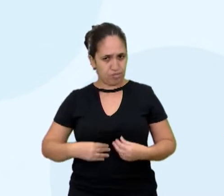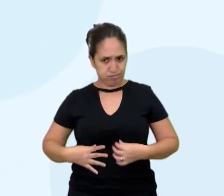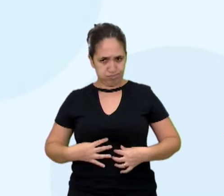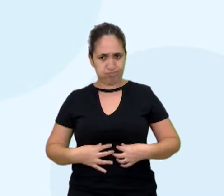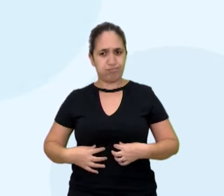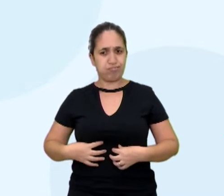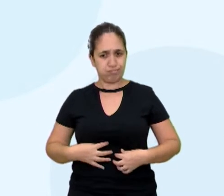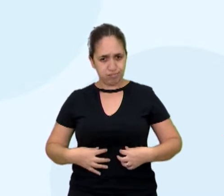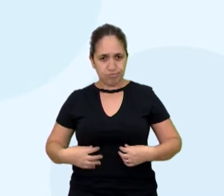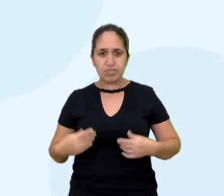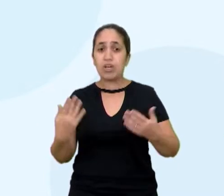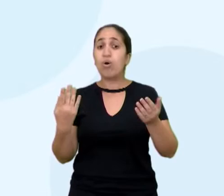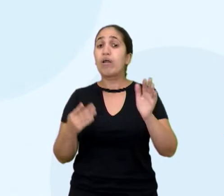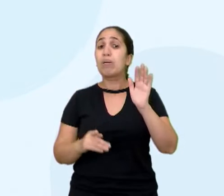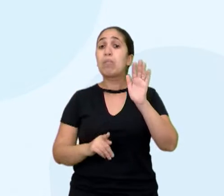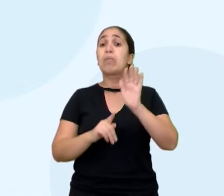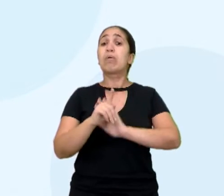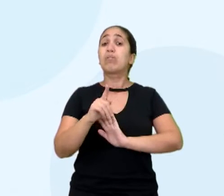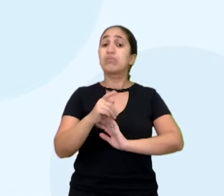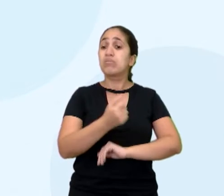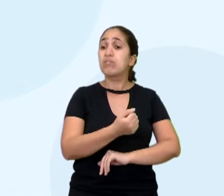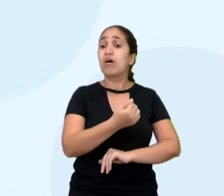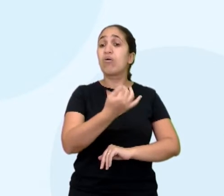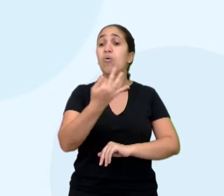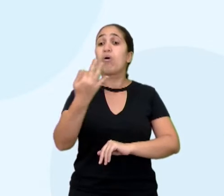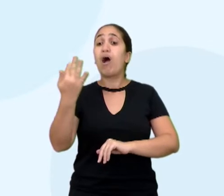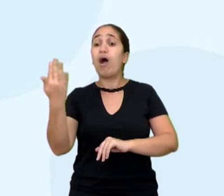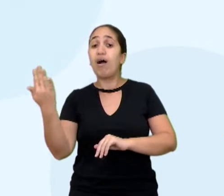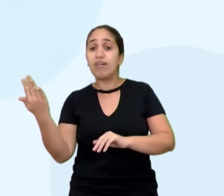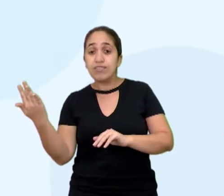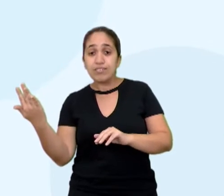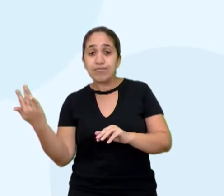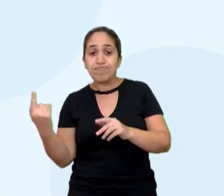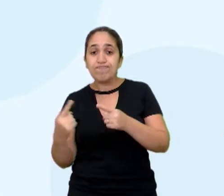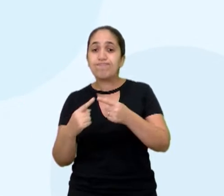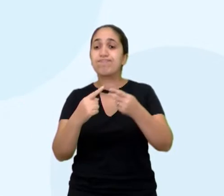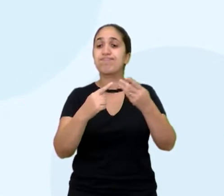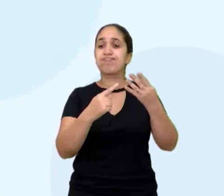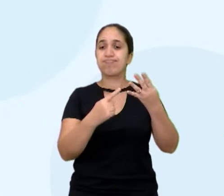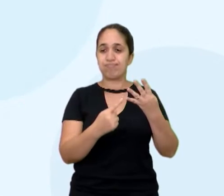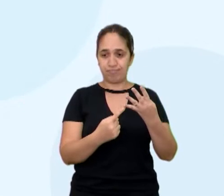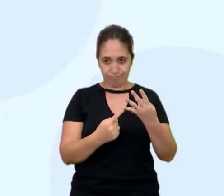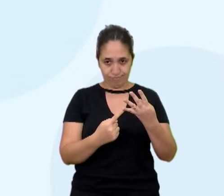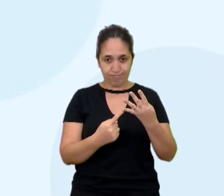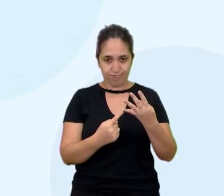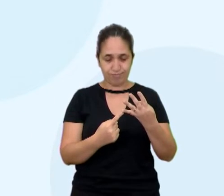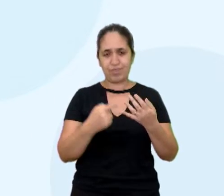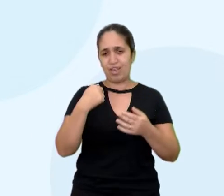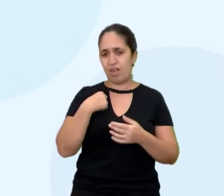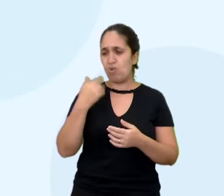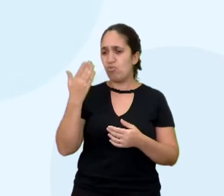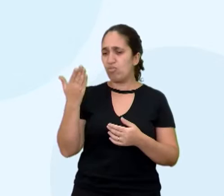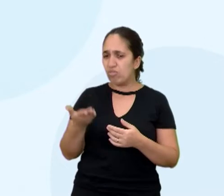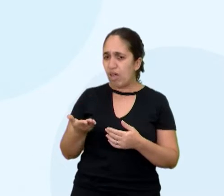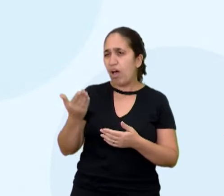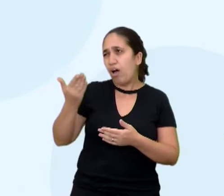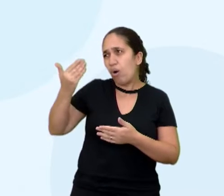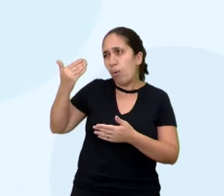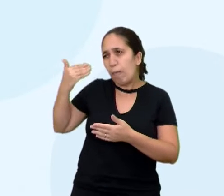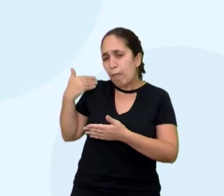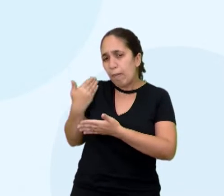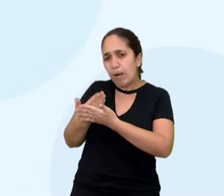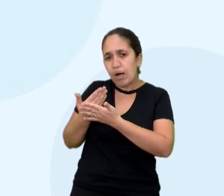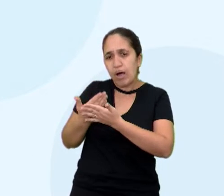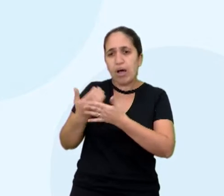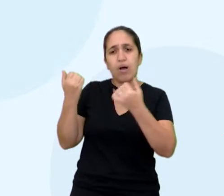aí para vocês, né, quais seriam então esses fatores que regulam a digestão? Eu já falei um pouquinho para vocês no começo da nossa